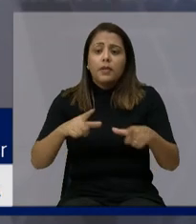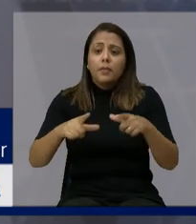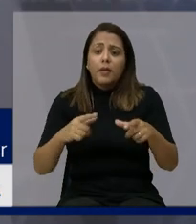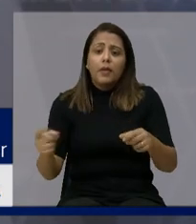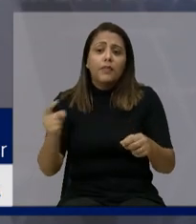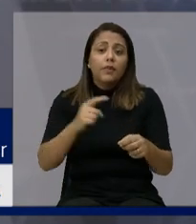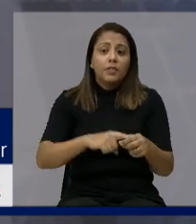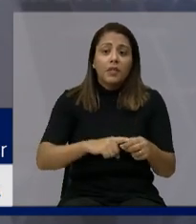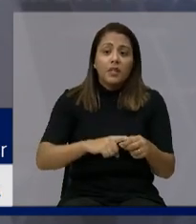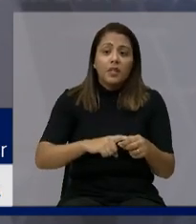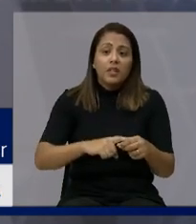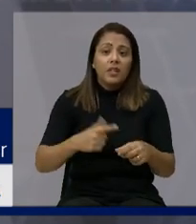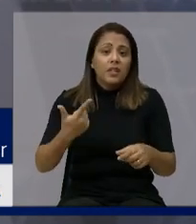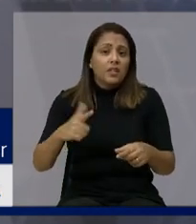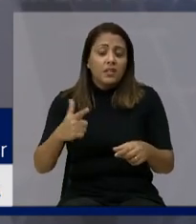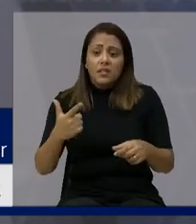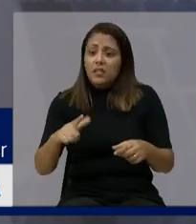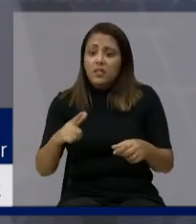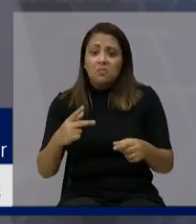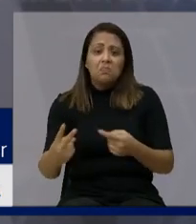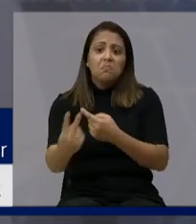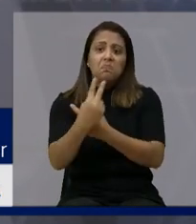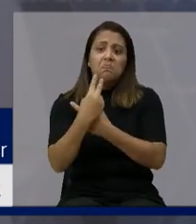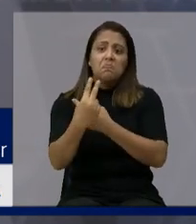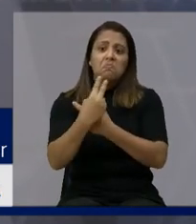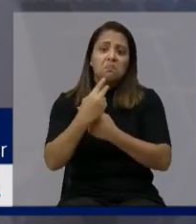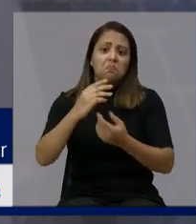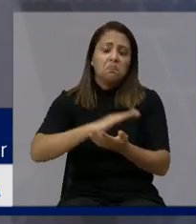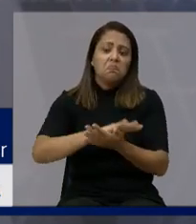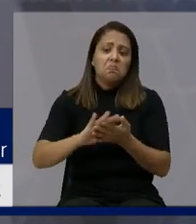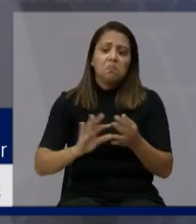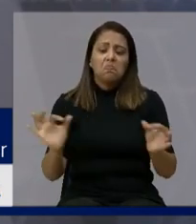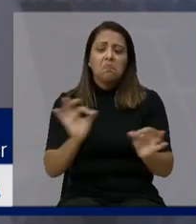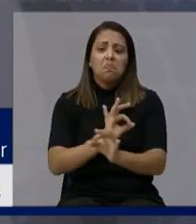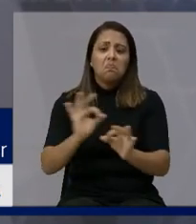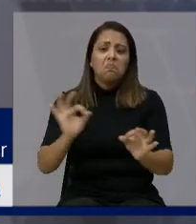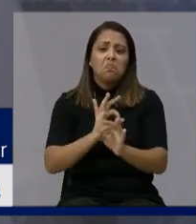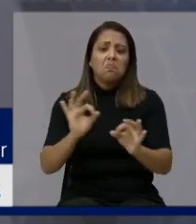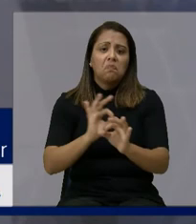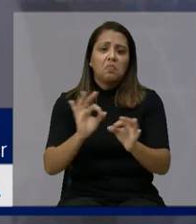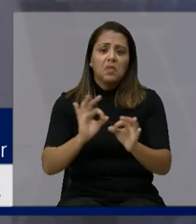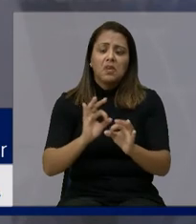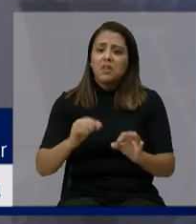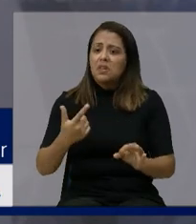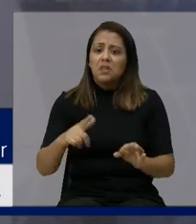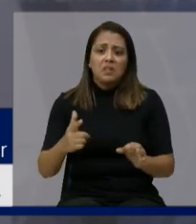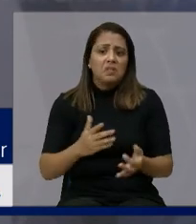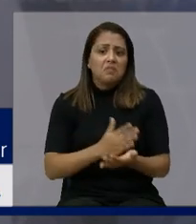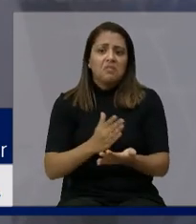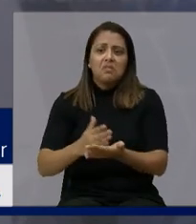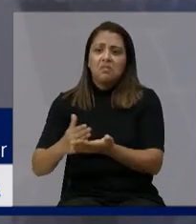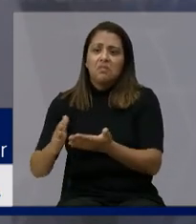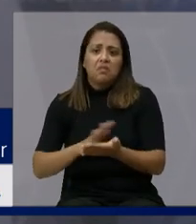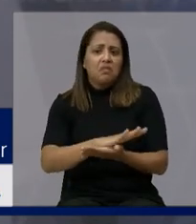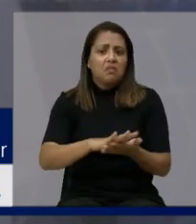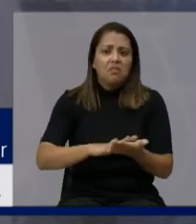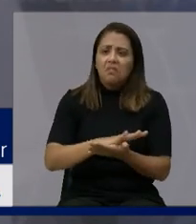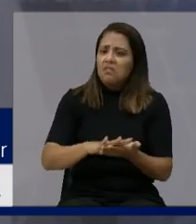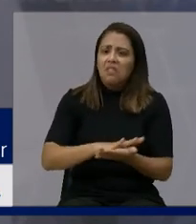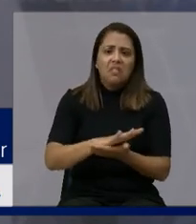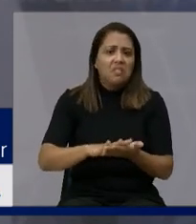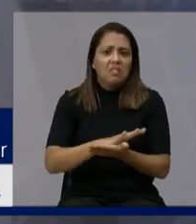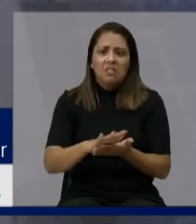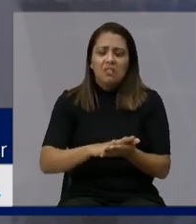de qualidade, a Fundação não realizou testagens periódicas em funcionários